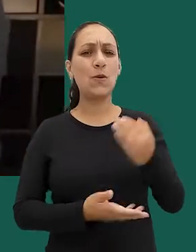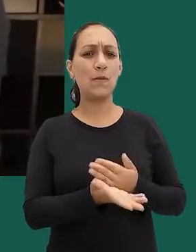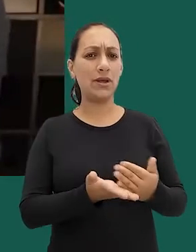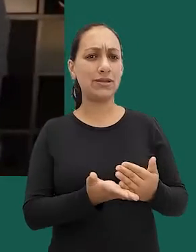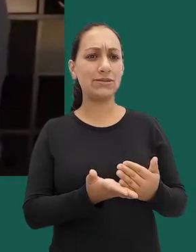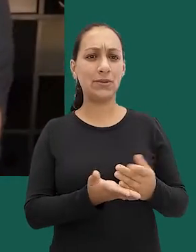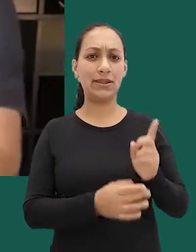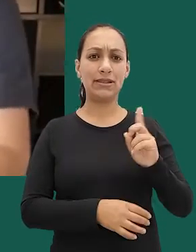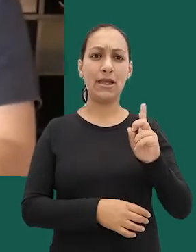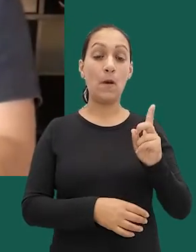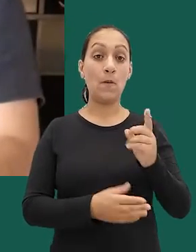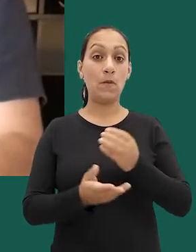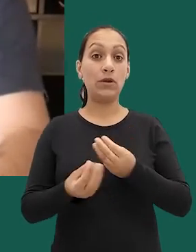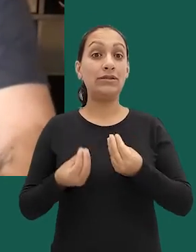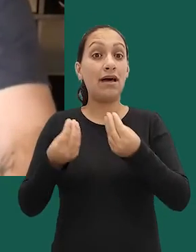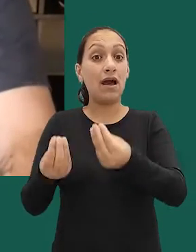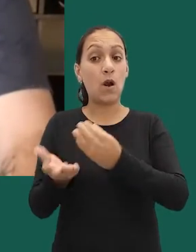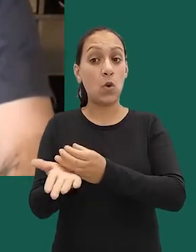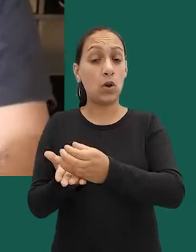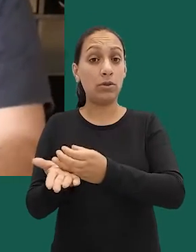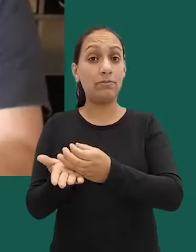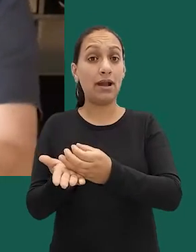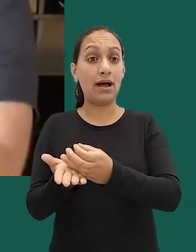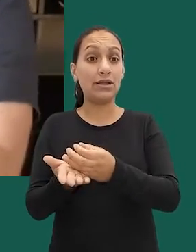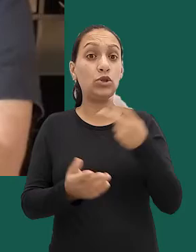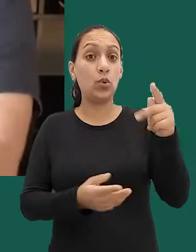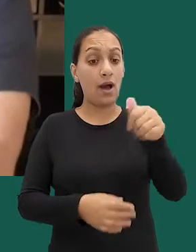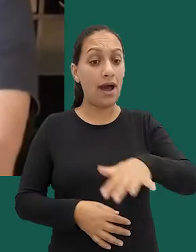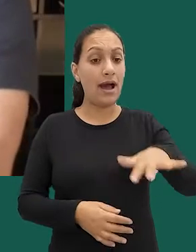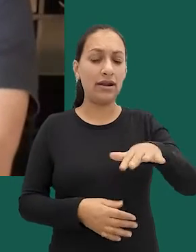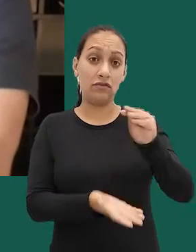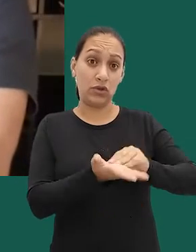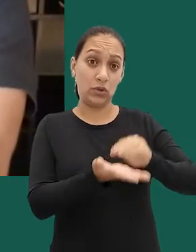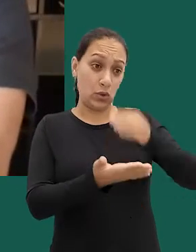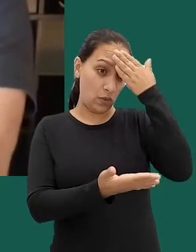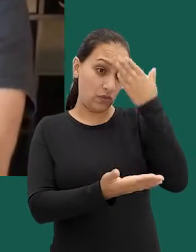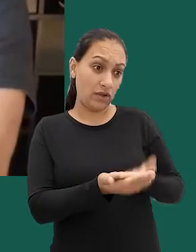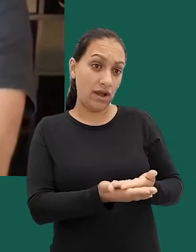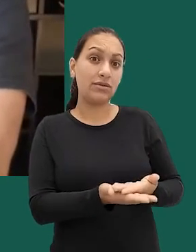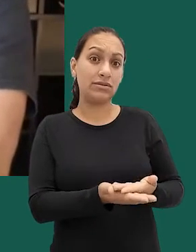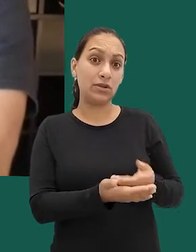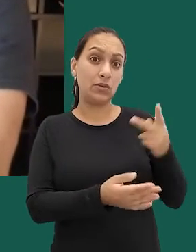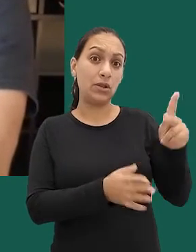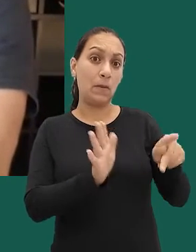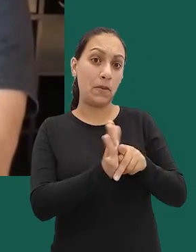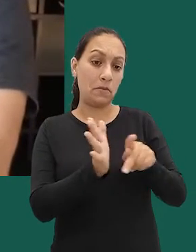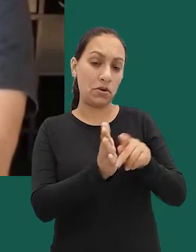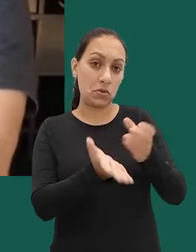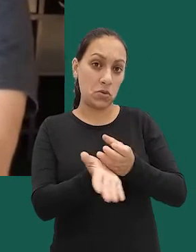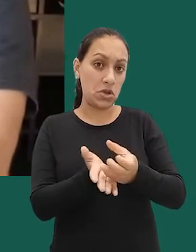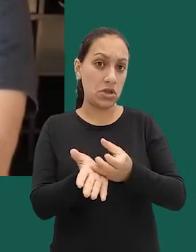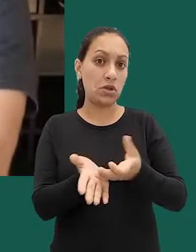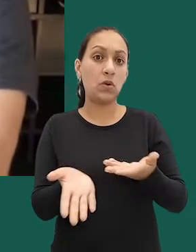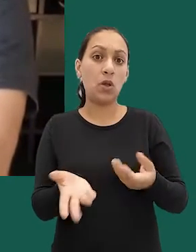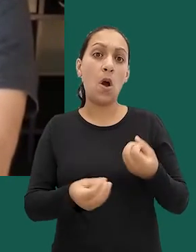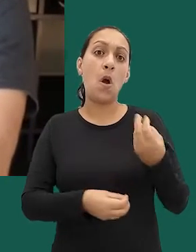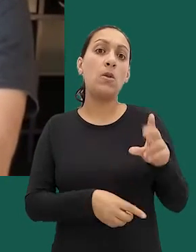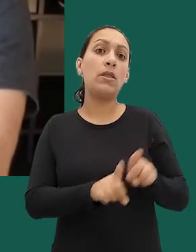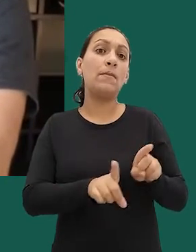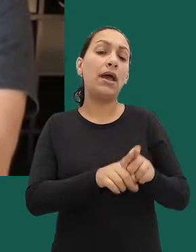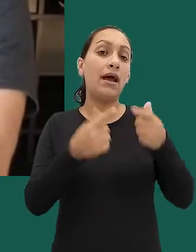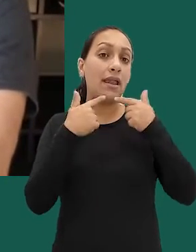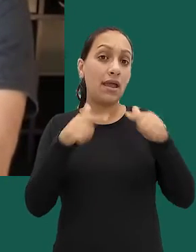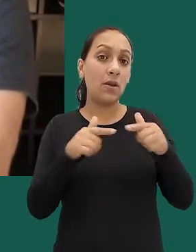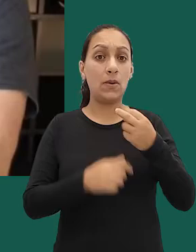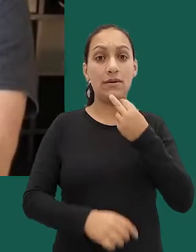inicialmente, não ter aplicado para vagas na tua área, né? Não sei se foi por uma questão de falta de confiança no teu próprio currículo, ou pela questão do inglês,